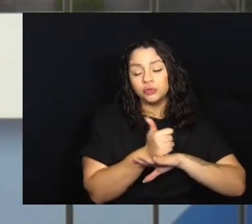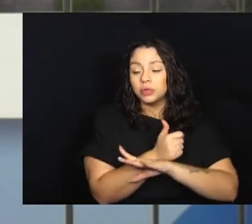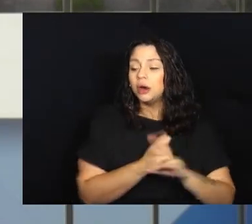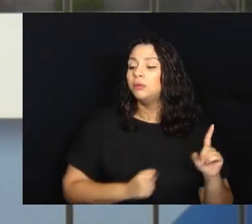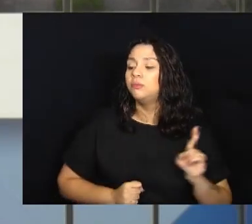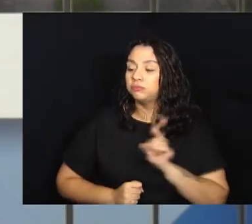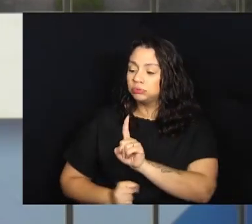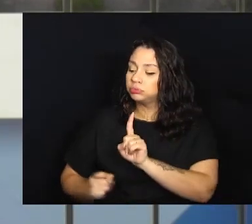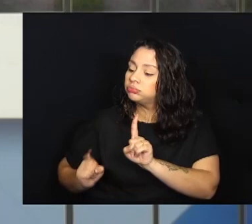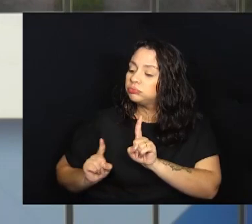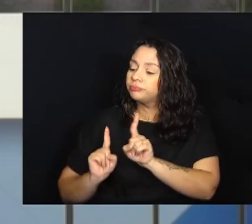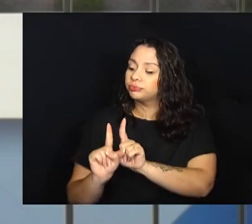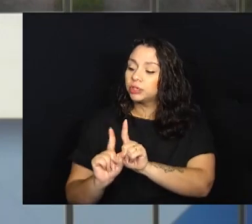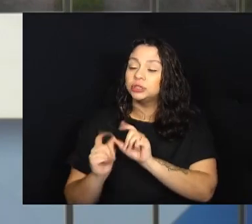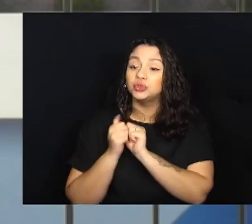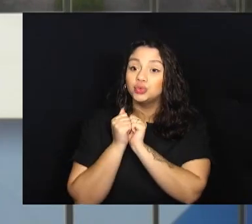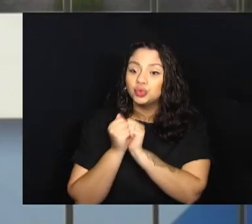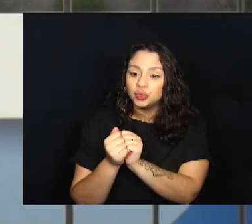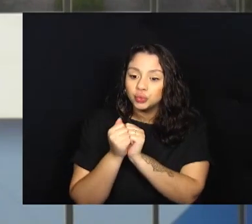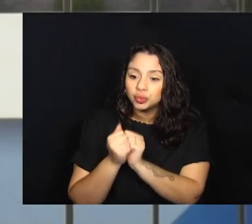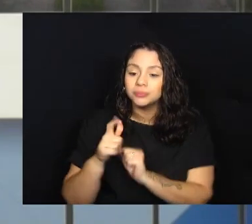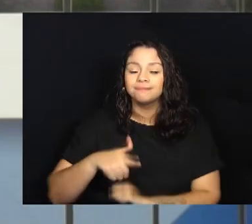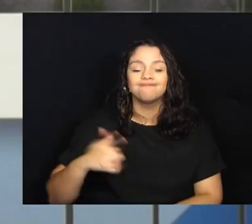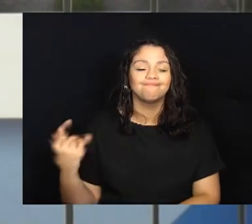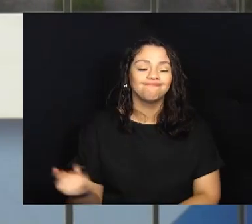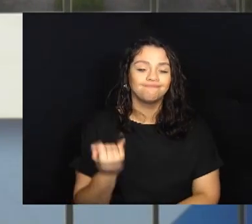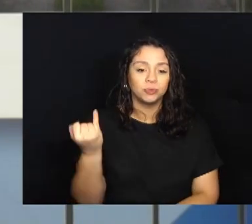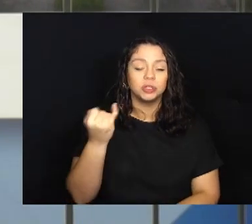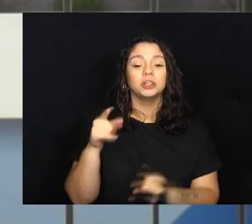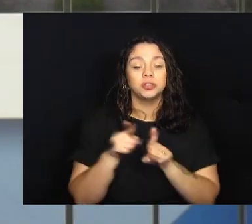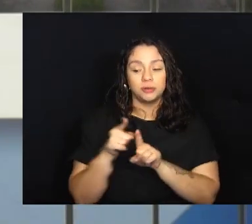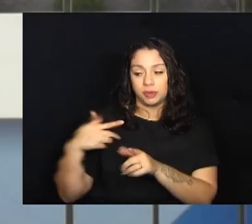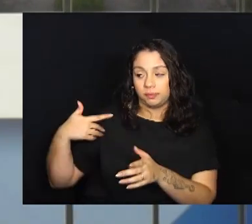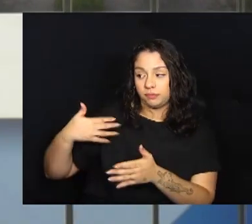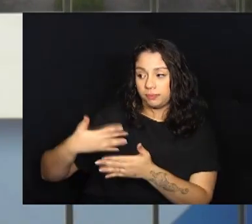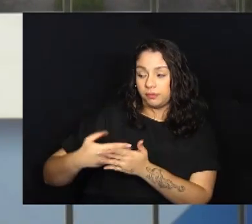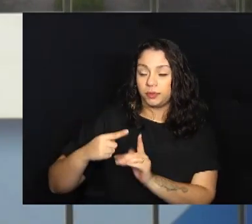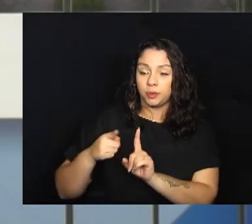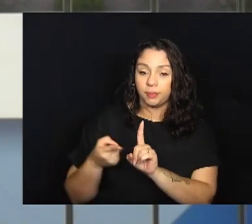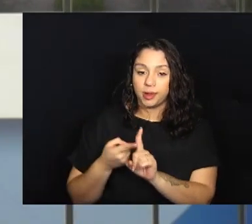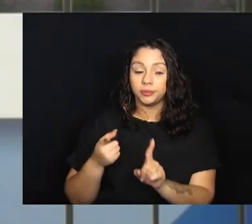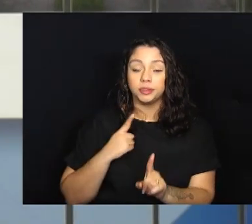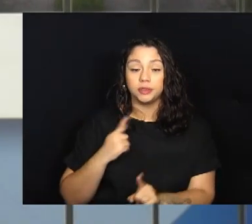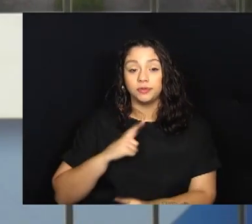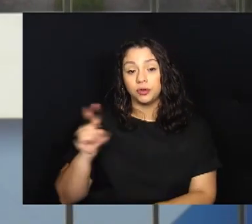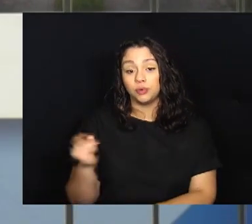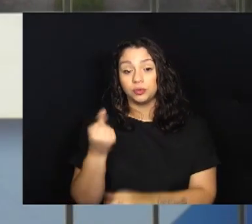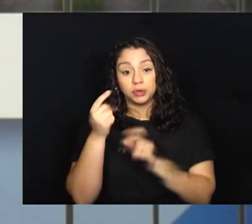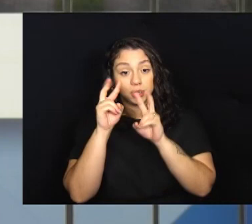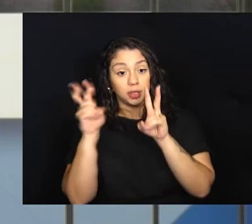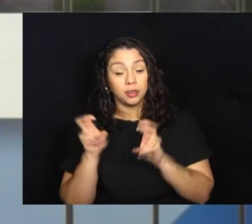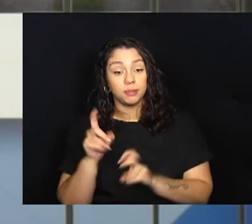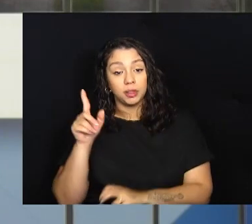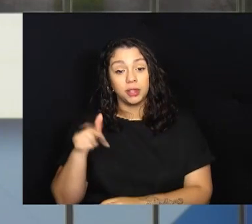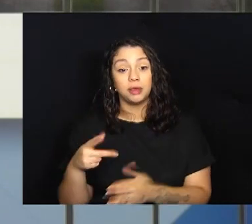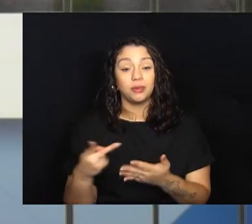que acompanhou durante todo o parto, é fundamental. Tem uma questão que eu acho que no primeiro semestre pegou bastante, que foi a questão do caso